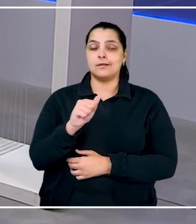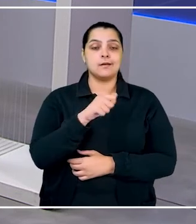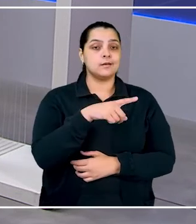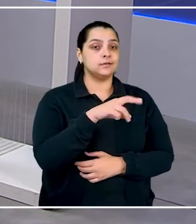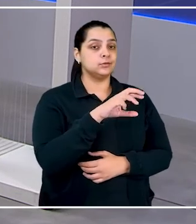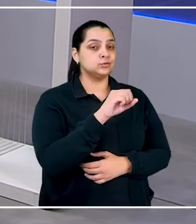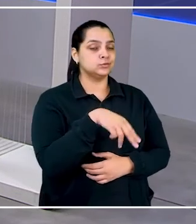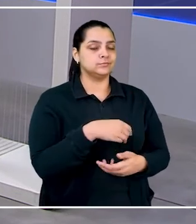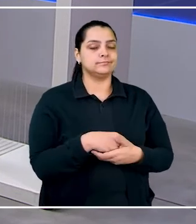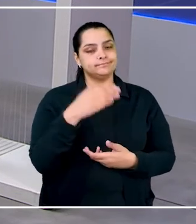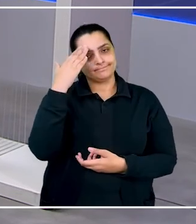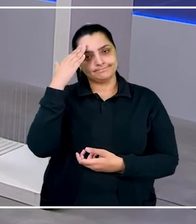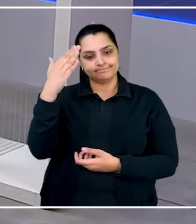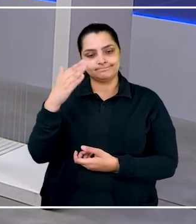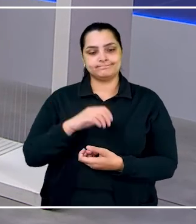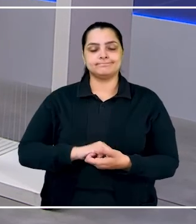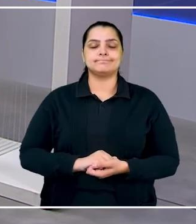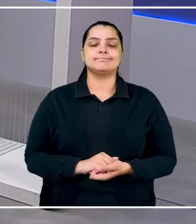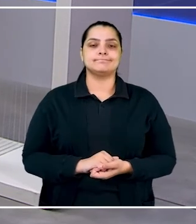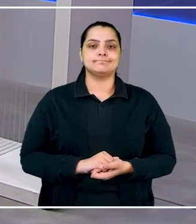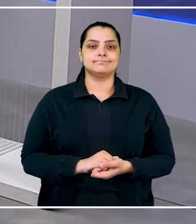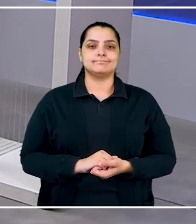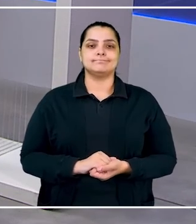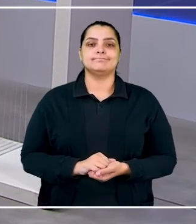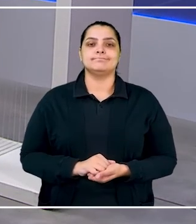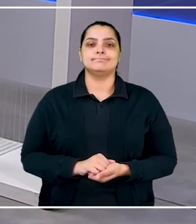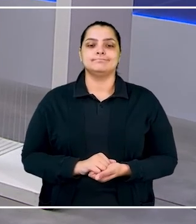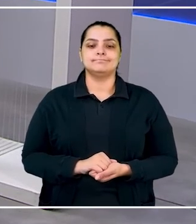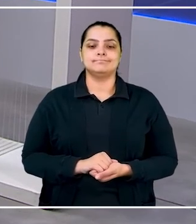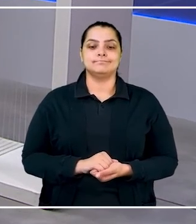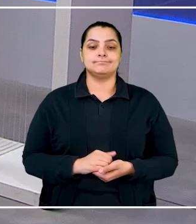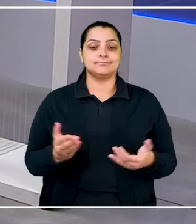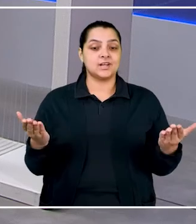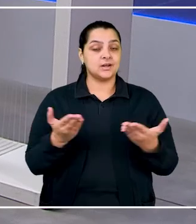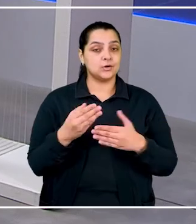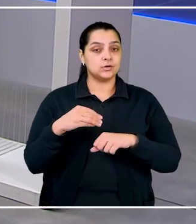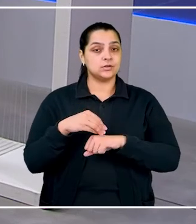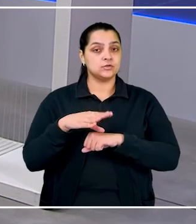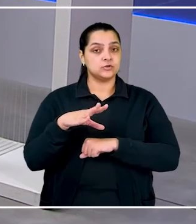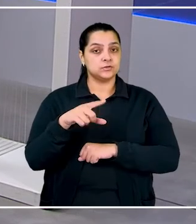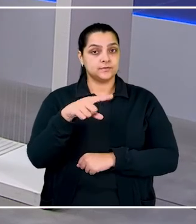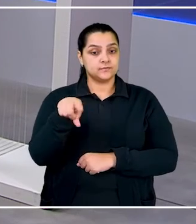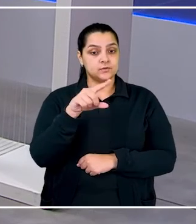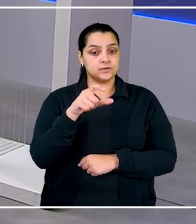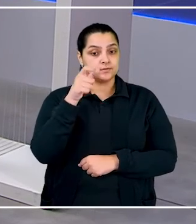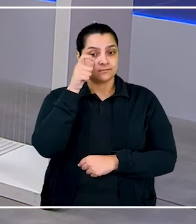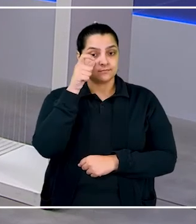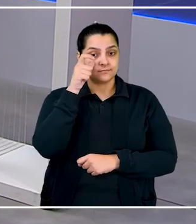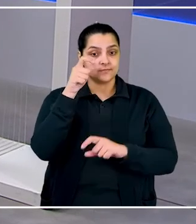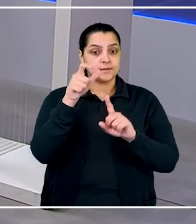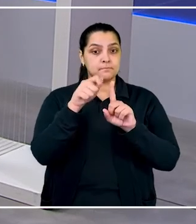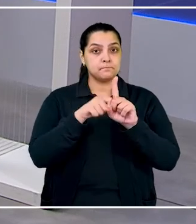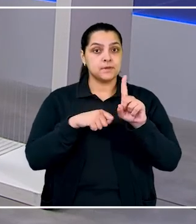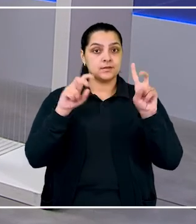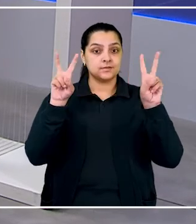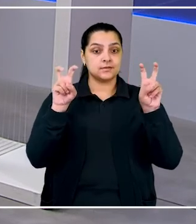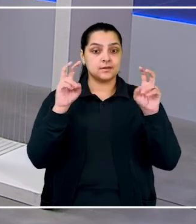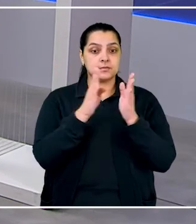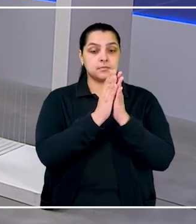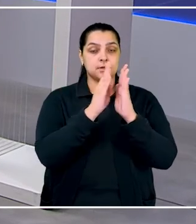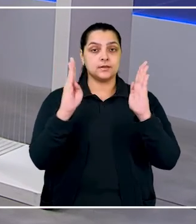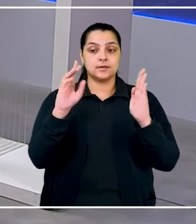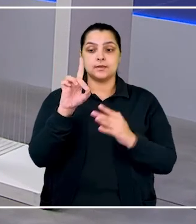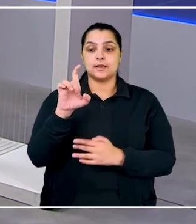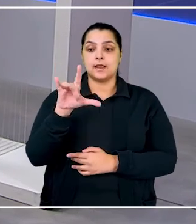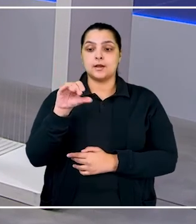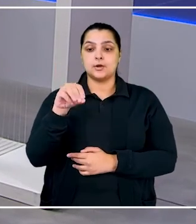Anderson. Muito obrigada pelas informações, Larissa. Obrigado, Larissa. E agora uma dica para você que acompanha o tema do mês da Biblioteca